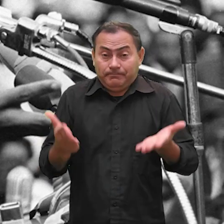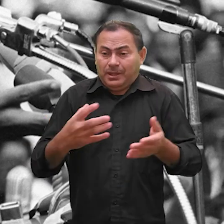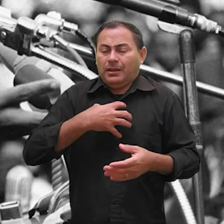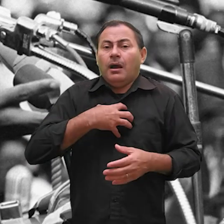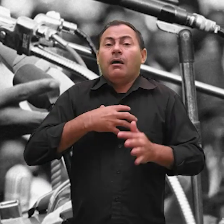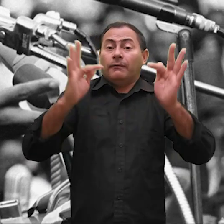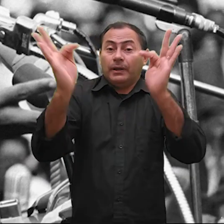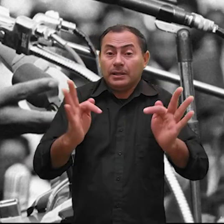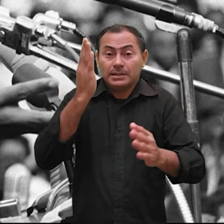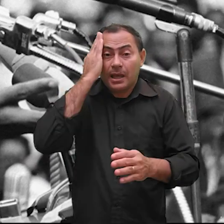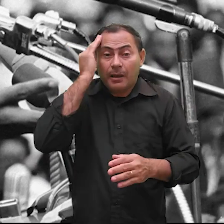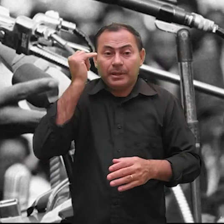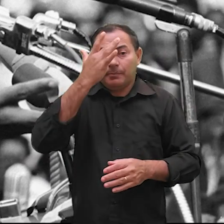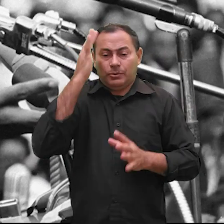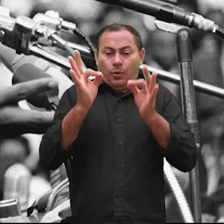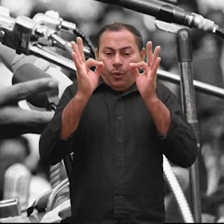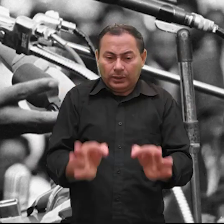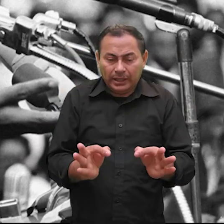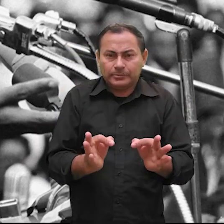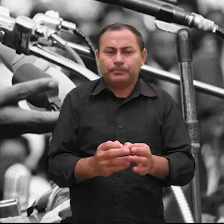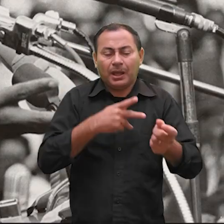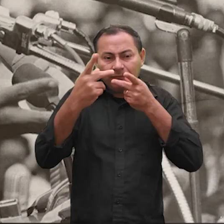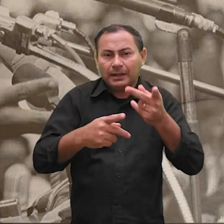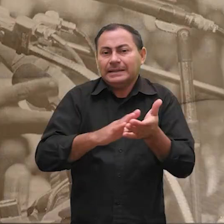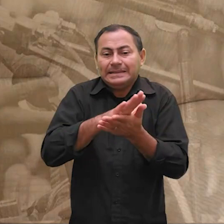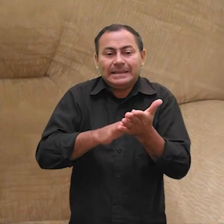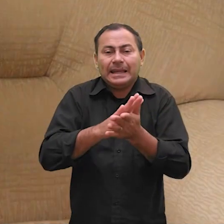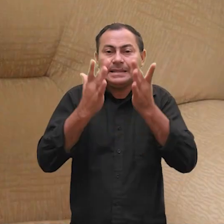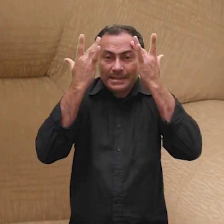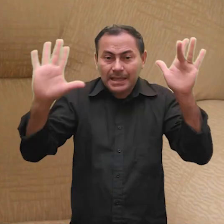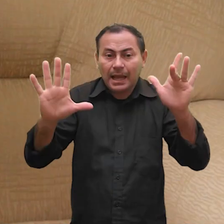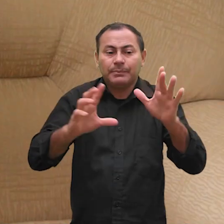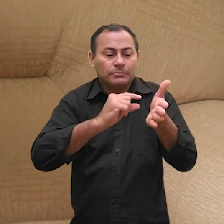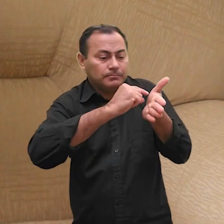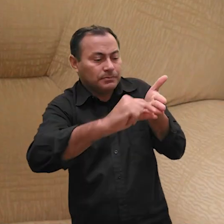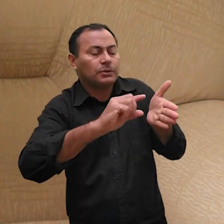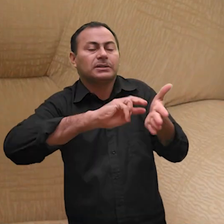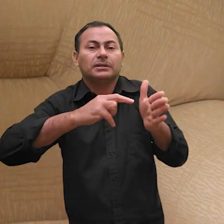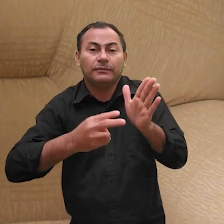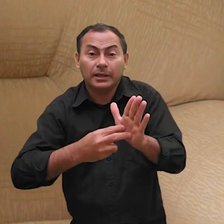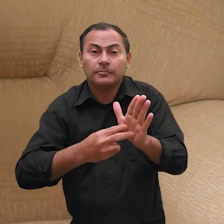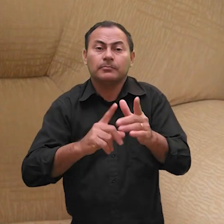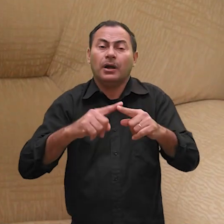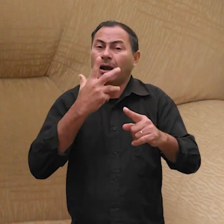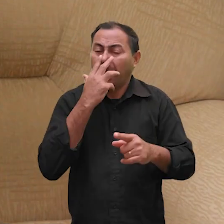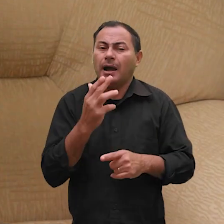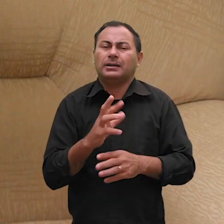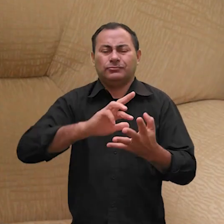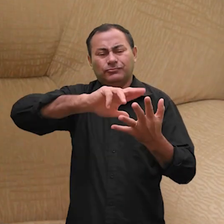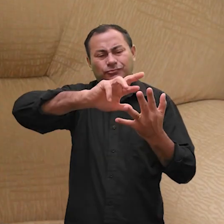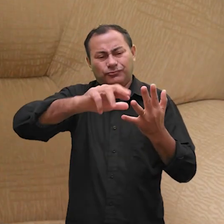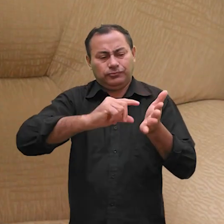animador. Eu fico feliz de saber que alguém foi honesto o suficiente para dizer que ninguém sabe o que o versículo quer dizer. Acho